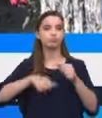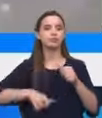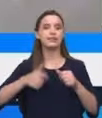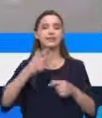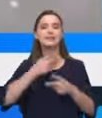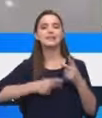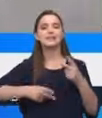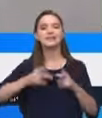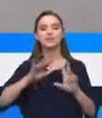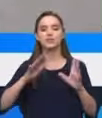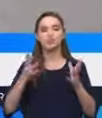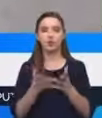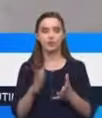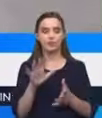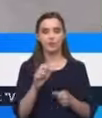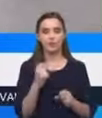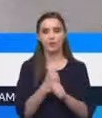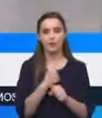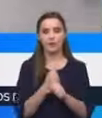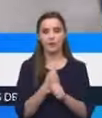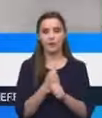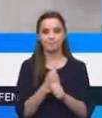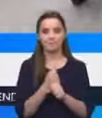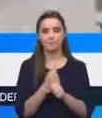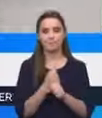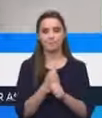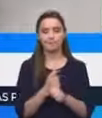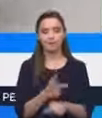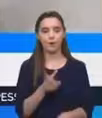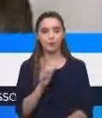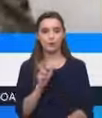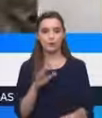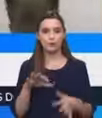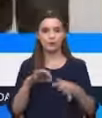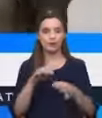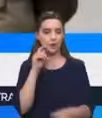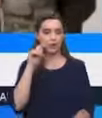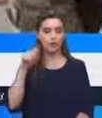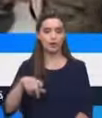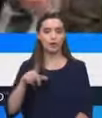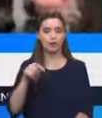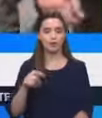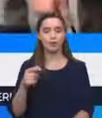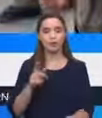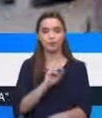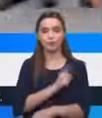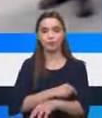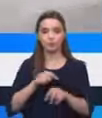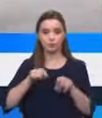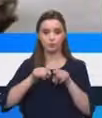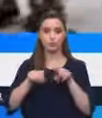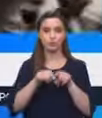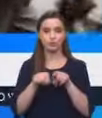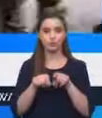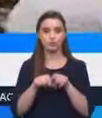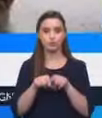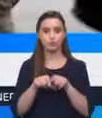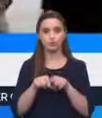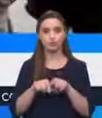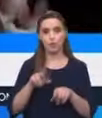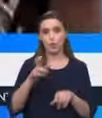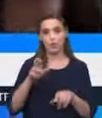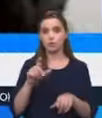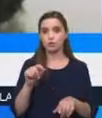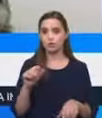à atuação da Rússia em relação à Ucrânia e do poder político russo e de Moscovo em relação à Ucrânia.